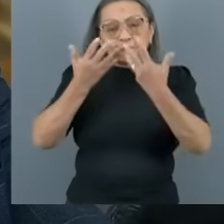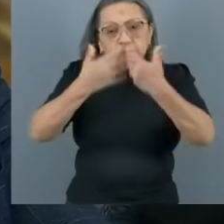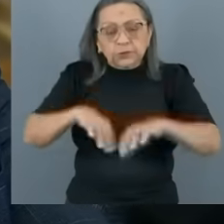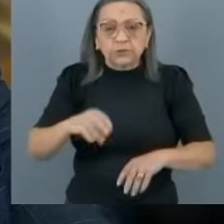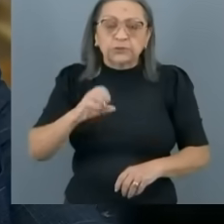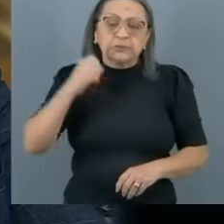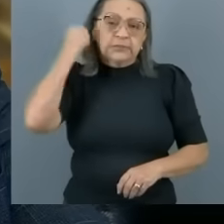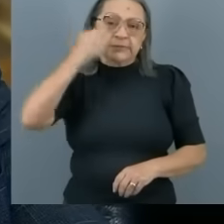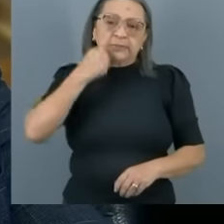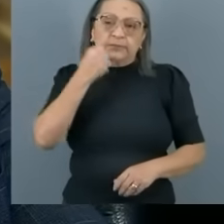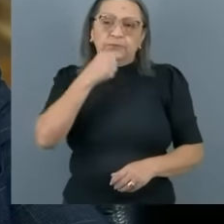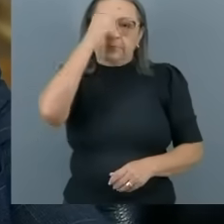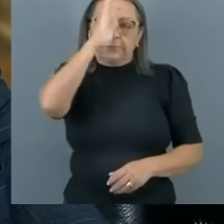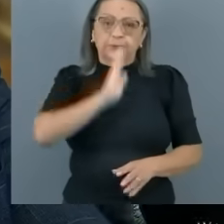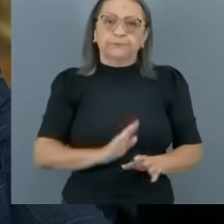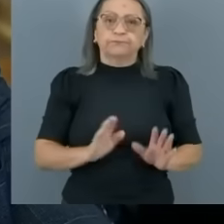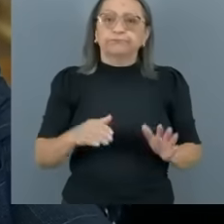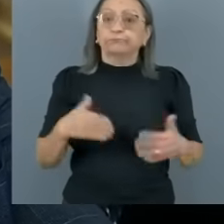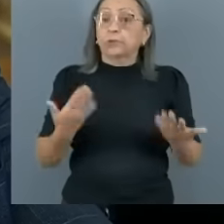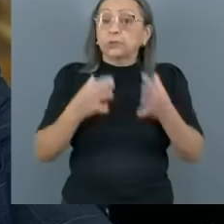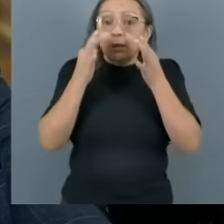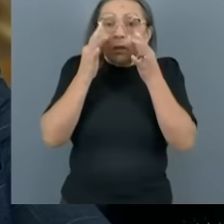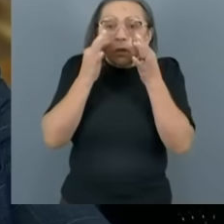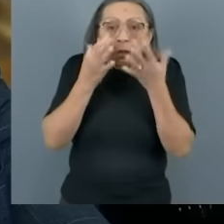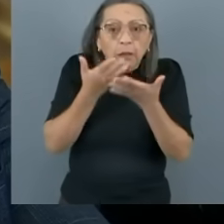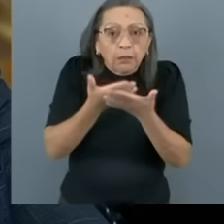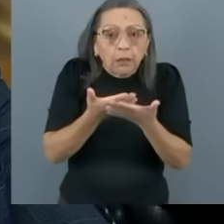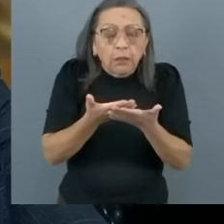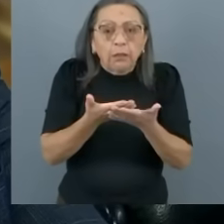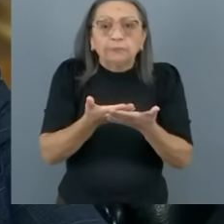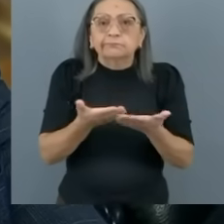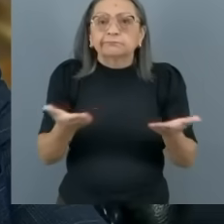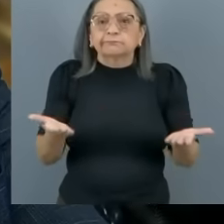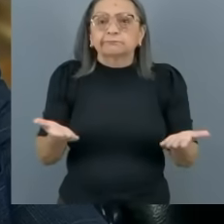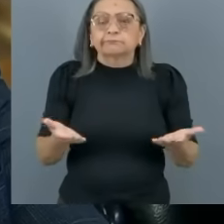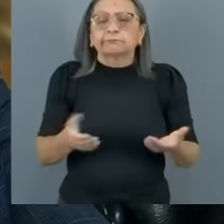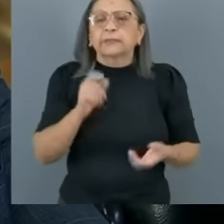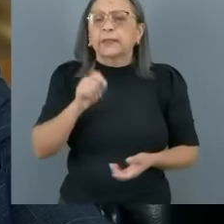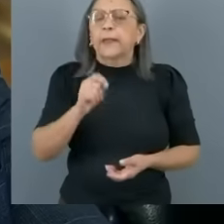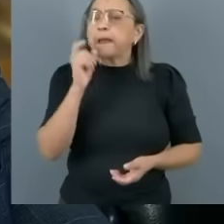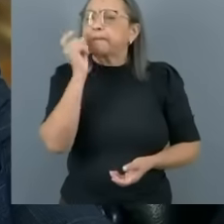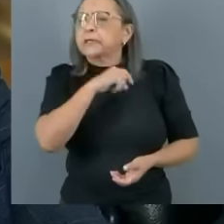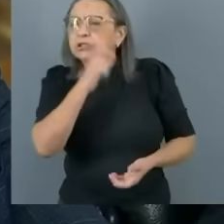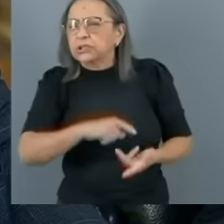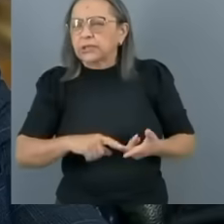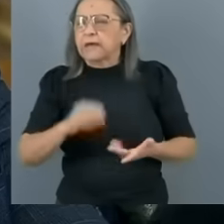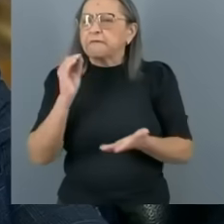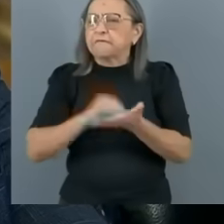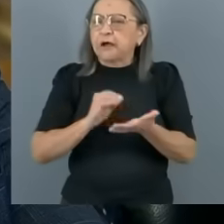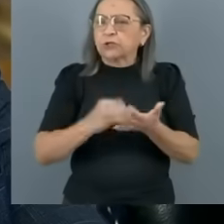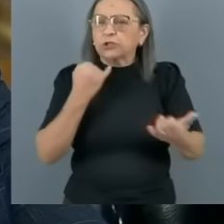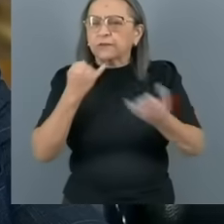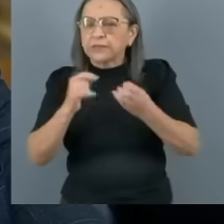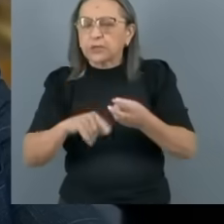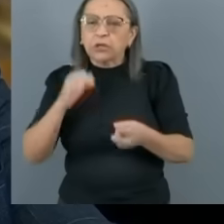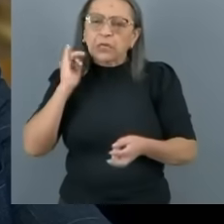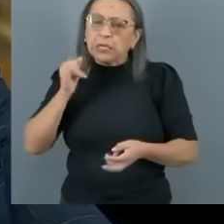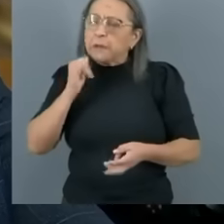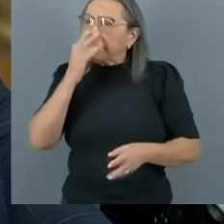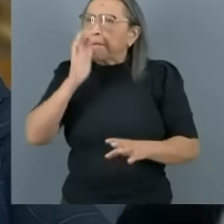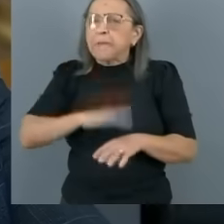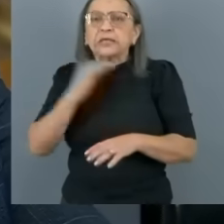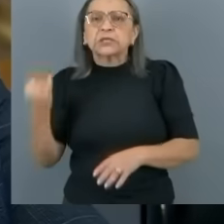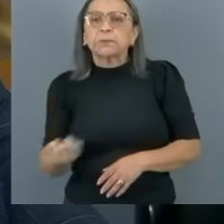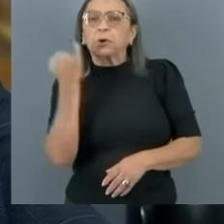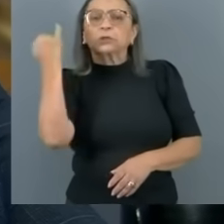Nós estamos diante de uma situação em que a mentira, a desinformação e a narrativa são muito mais importantes para esse governo